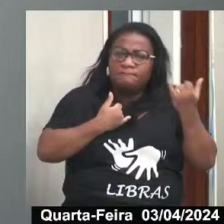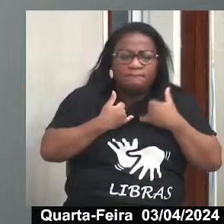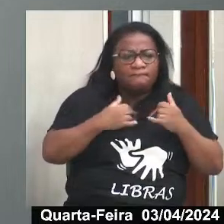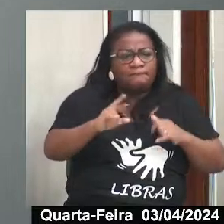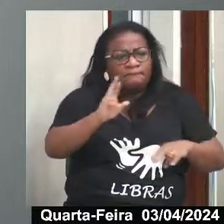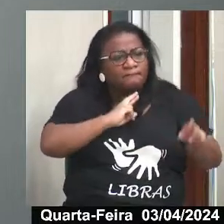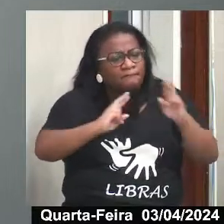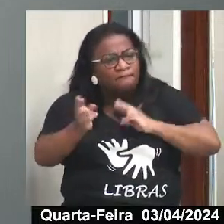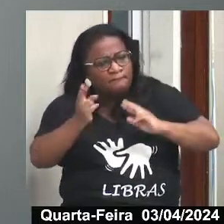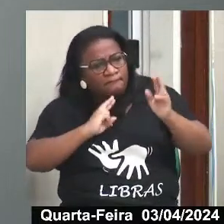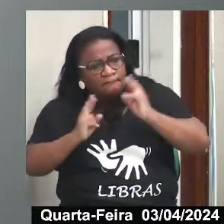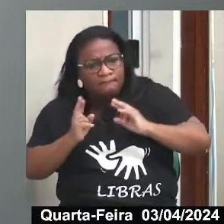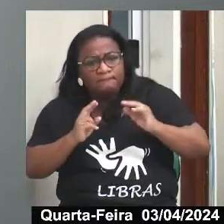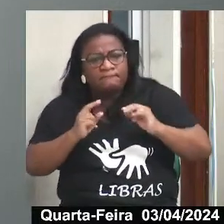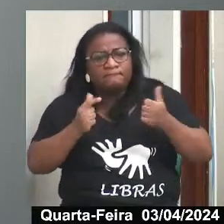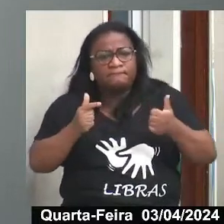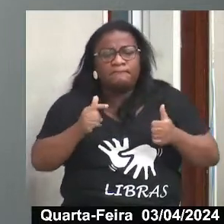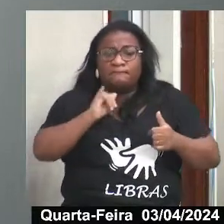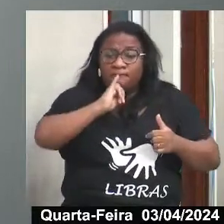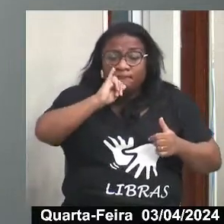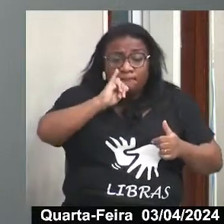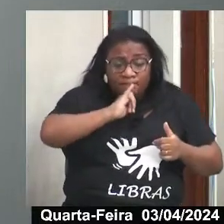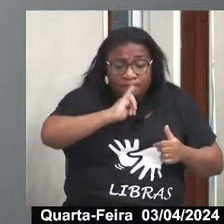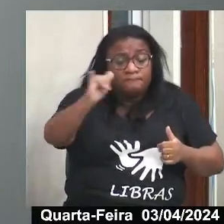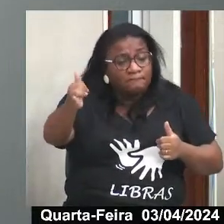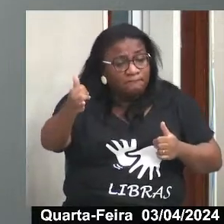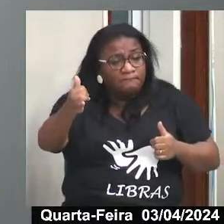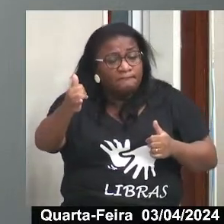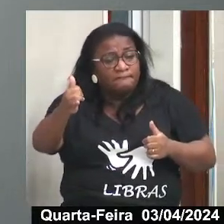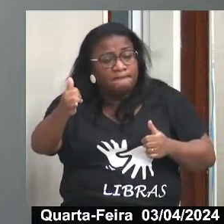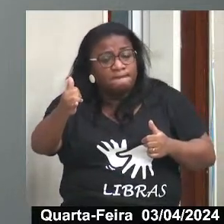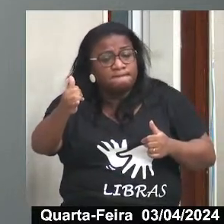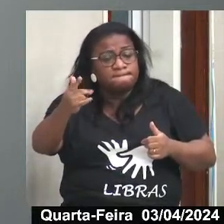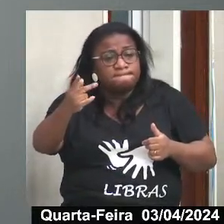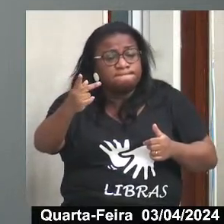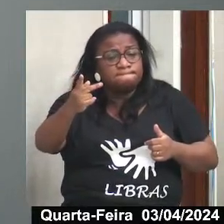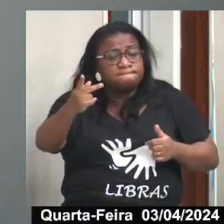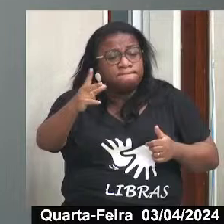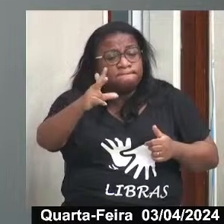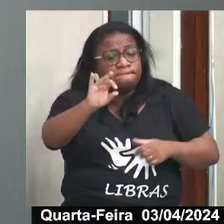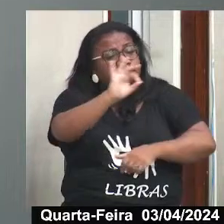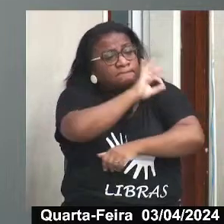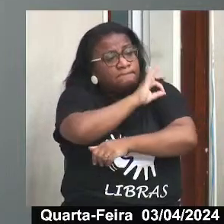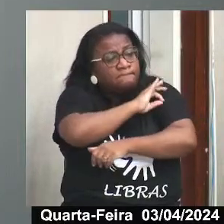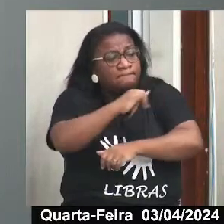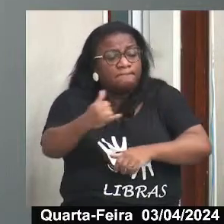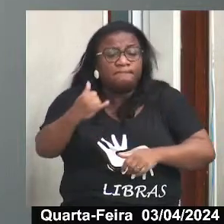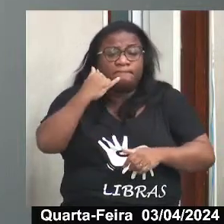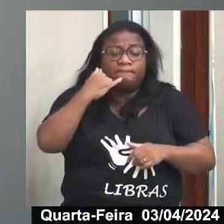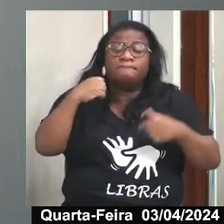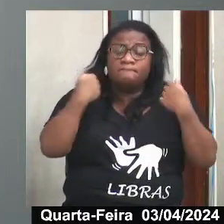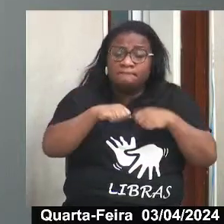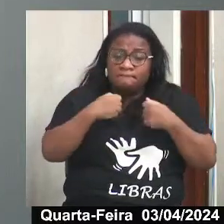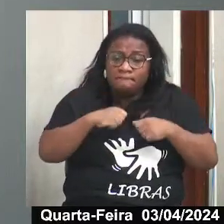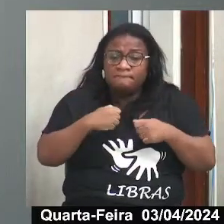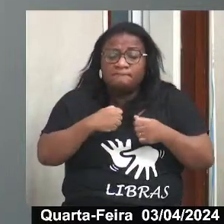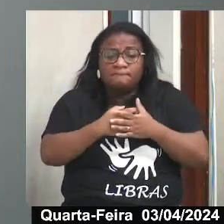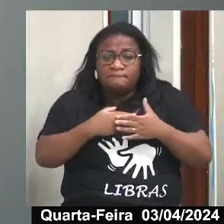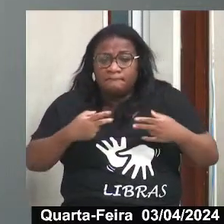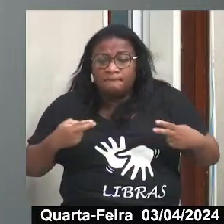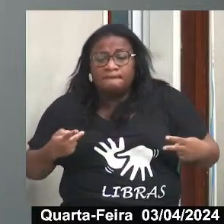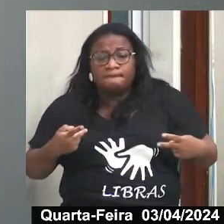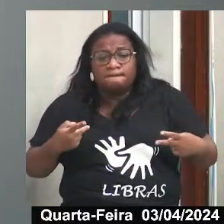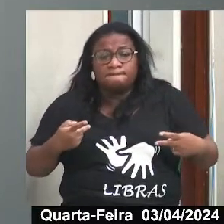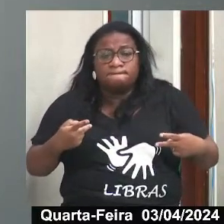está precisando. Essa semana, de novo, eu liguei para o prefeito. Passou 2 horas, o prefeito me ligou e falou, o senhor está precisando